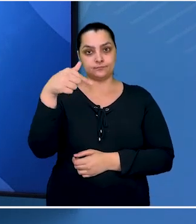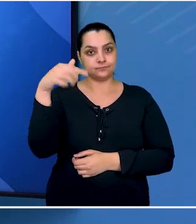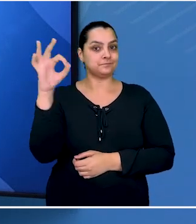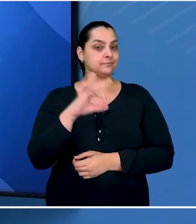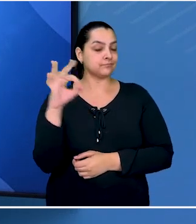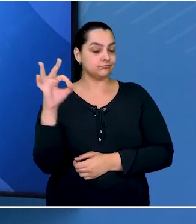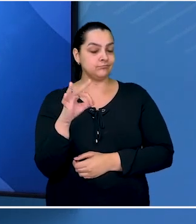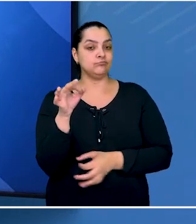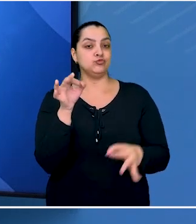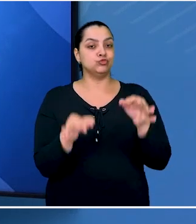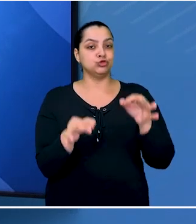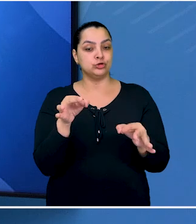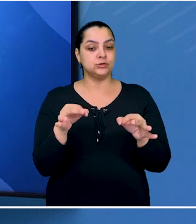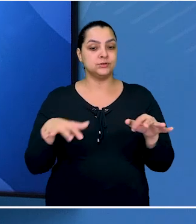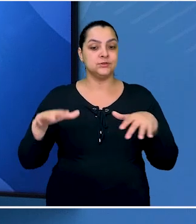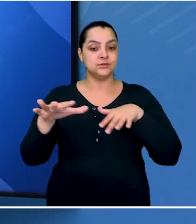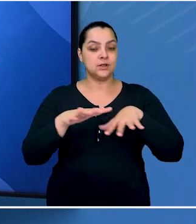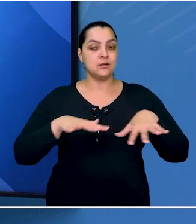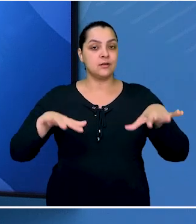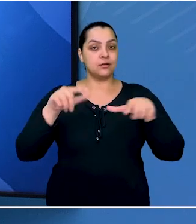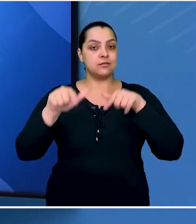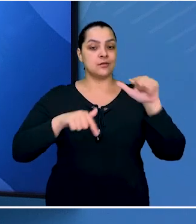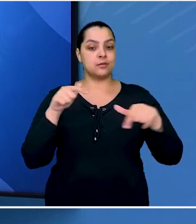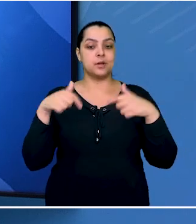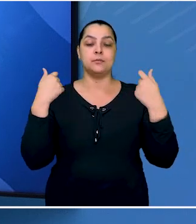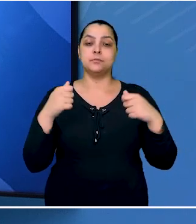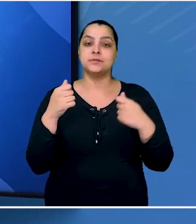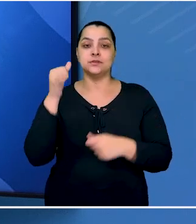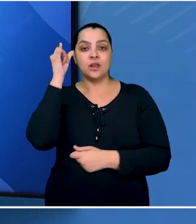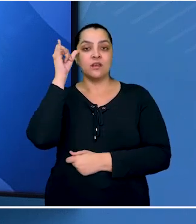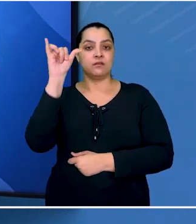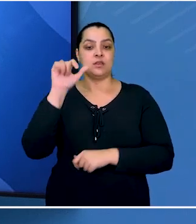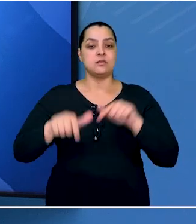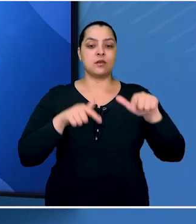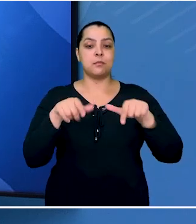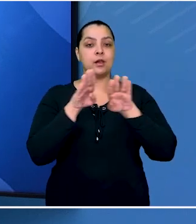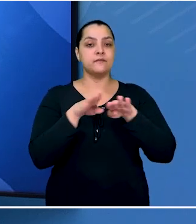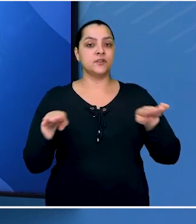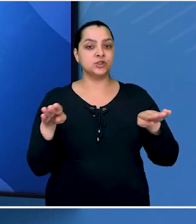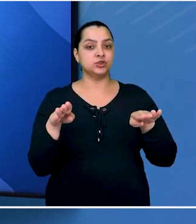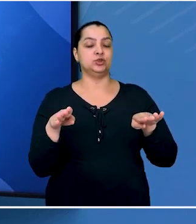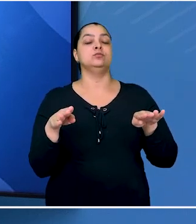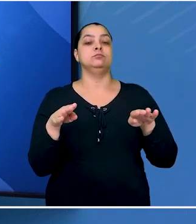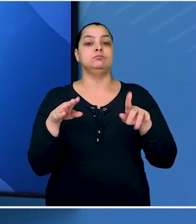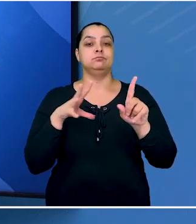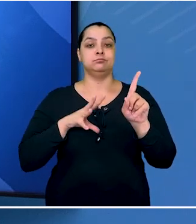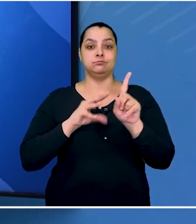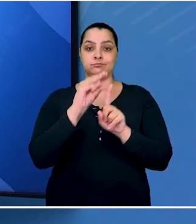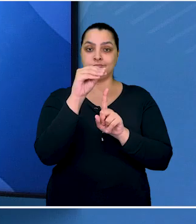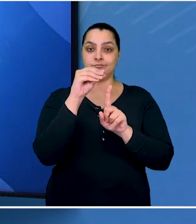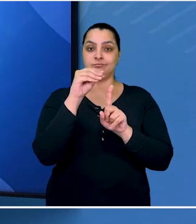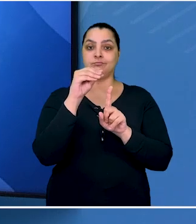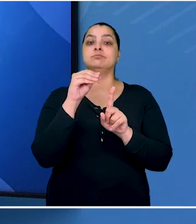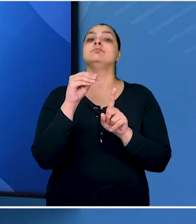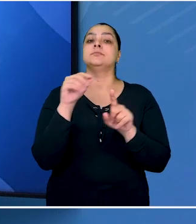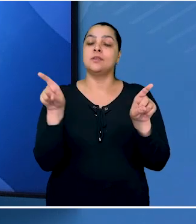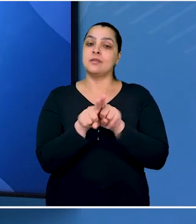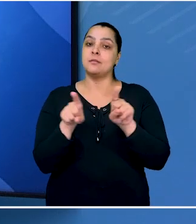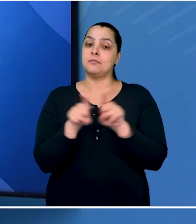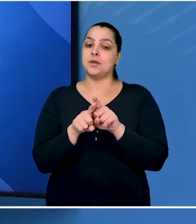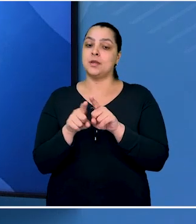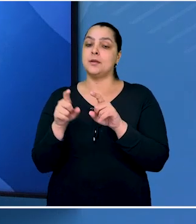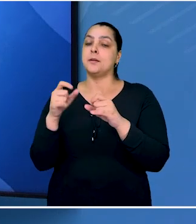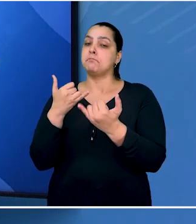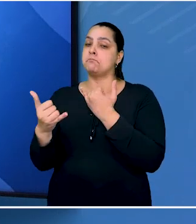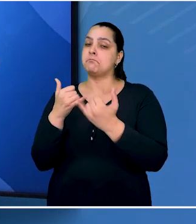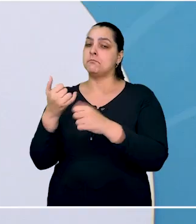67% consideram que a Justiça do Trabalho deve adotar ações para combater o trabalho infantil, o assédio sexual e o trabalho